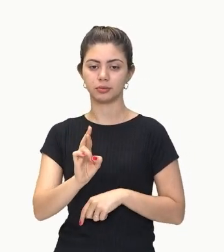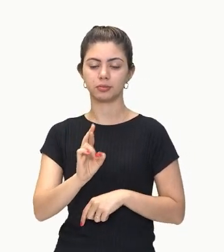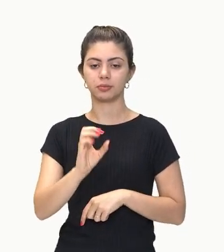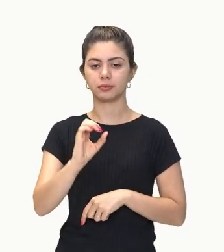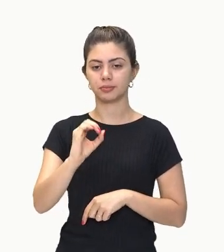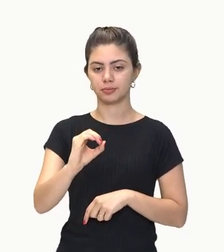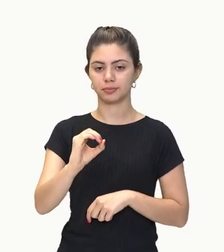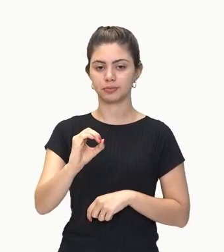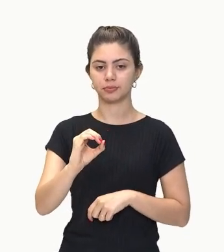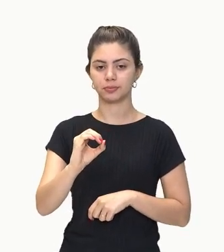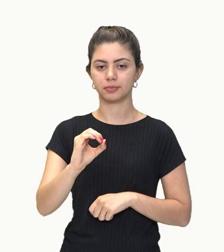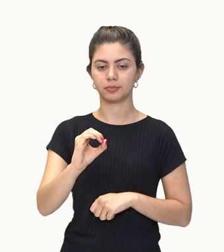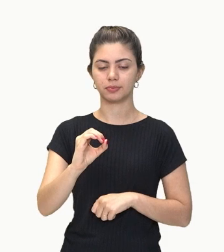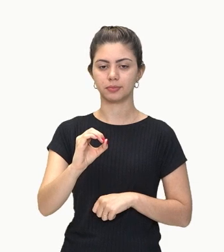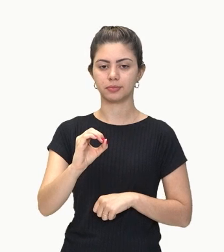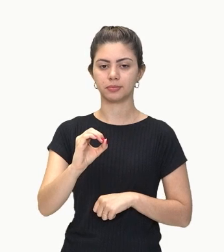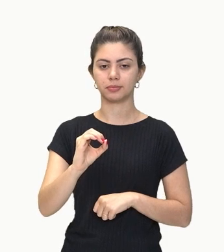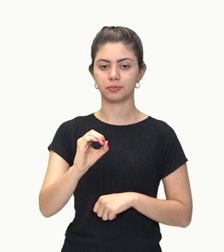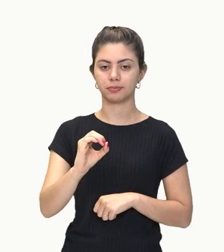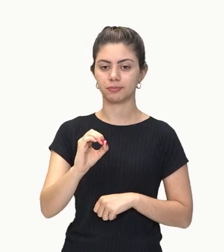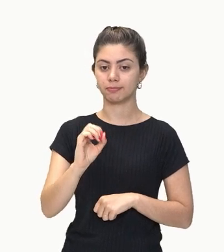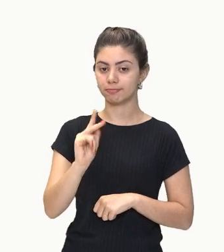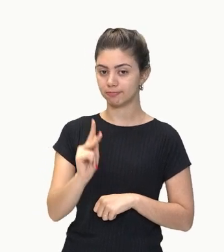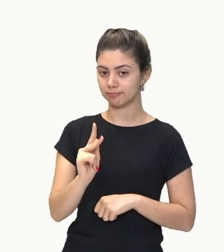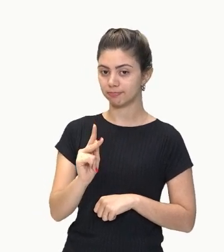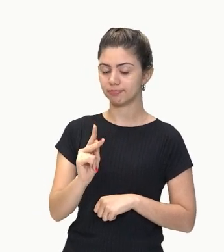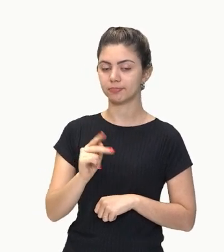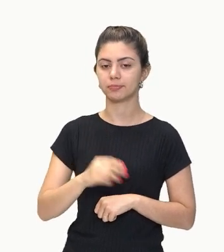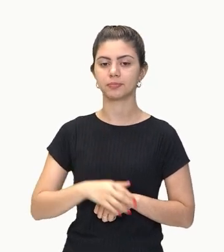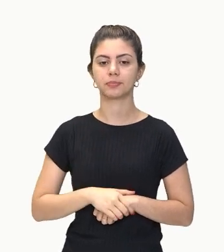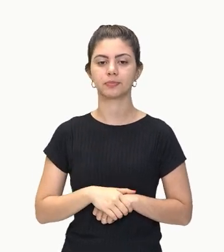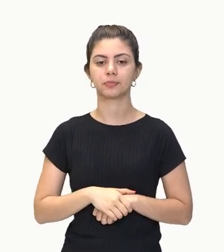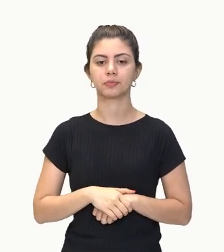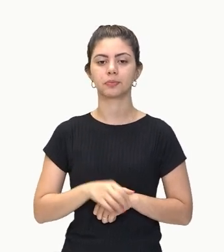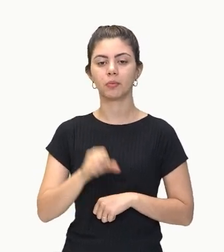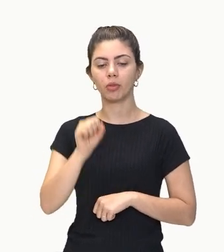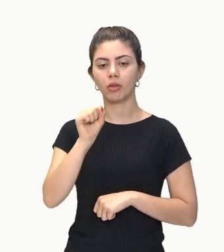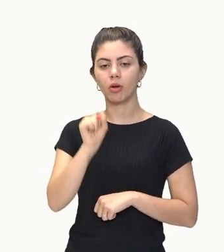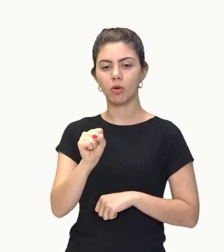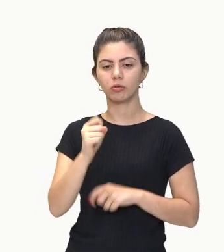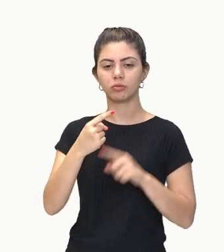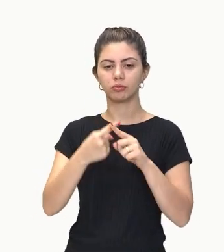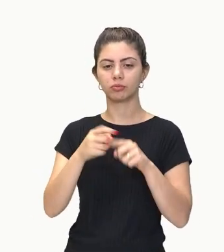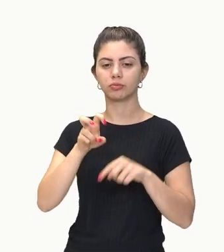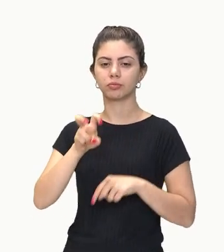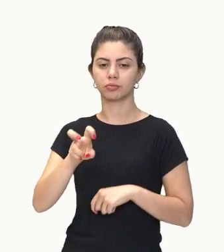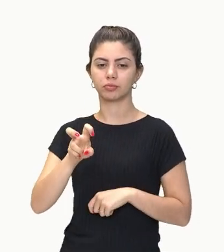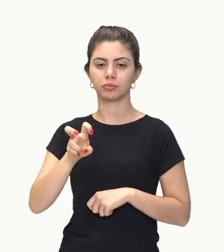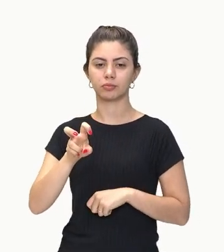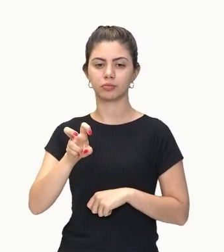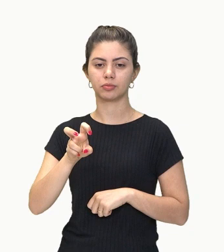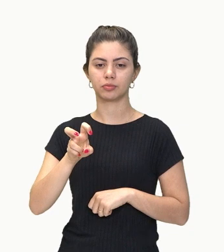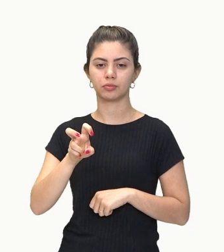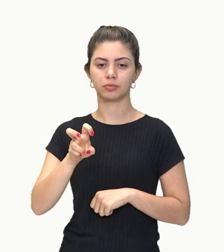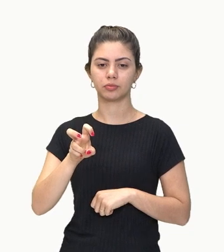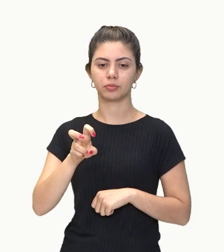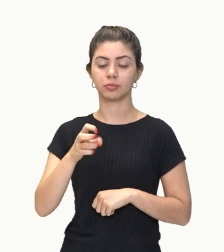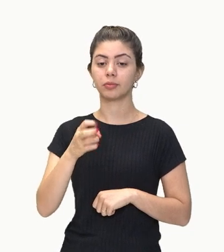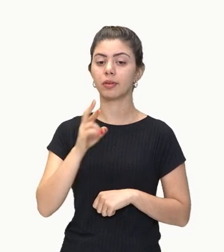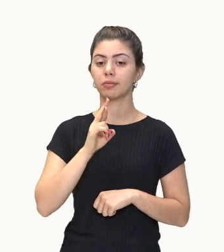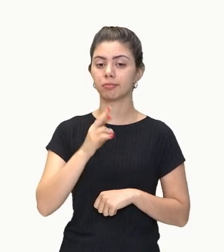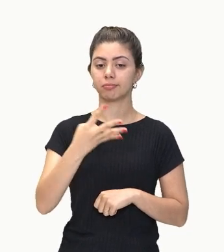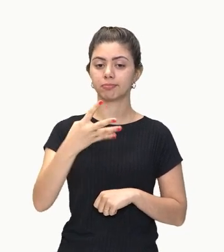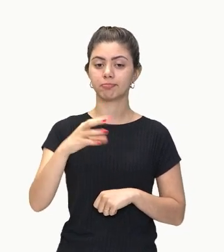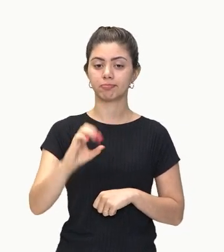0. Tá bom? Eu deixo sempre um espaçozinho aqui. 8 vezes 5,